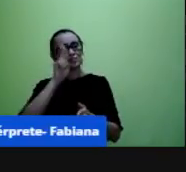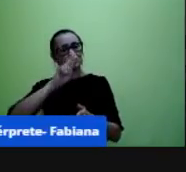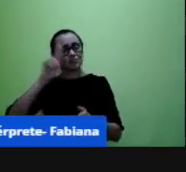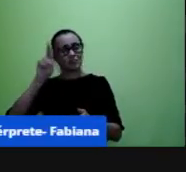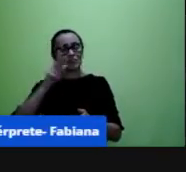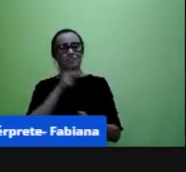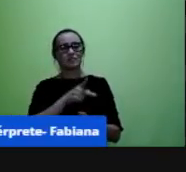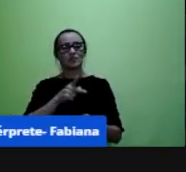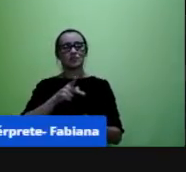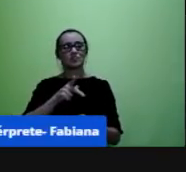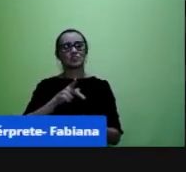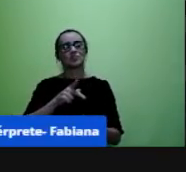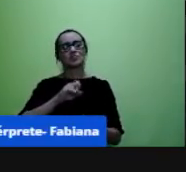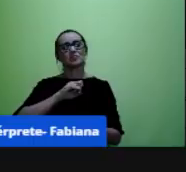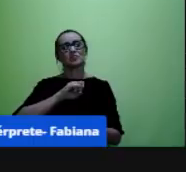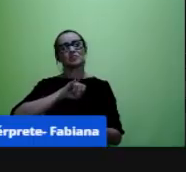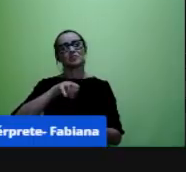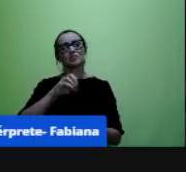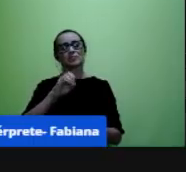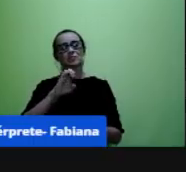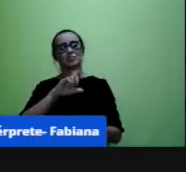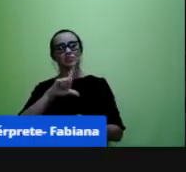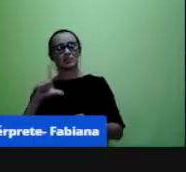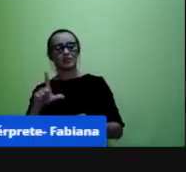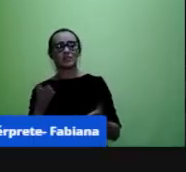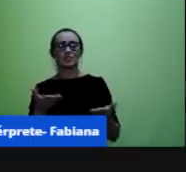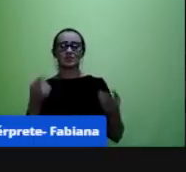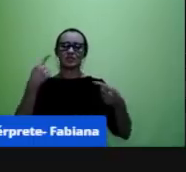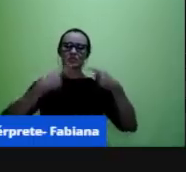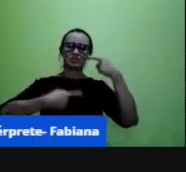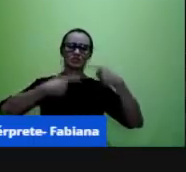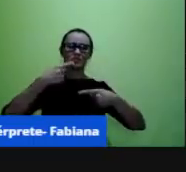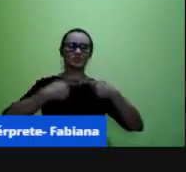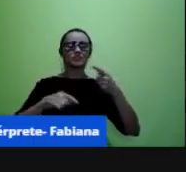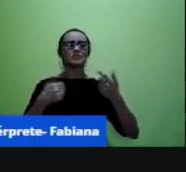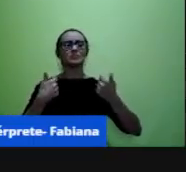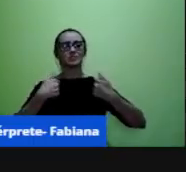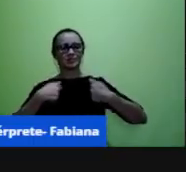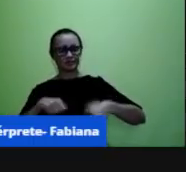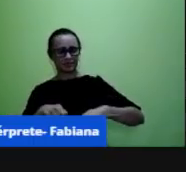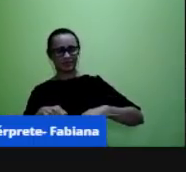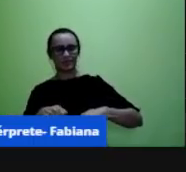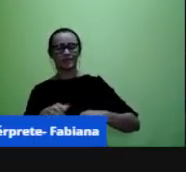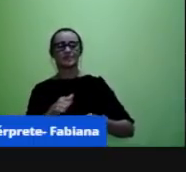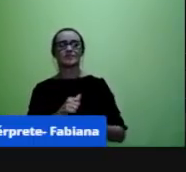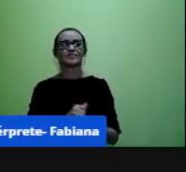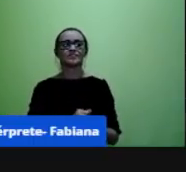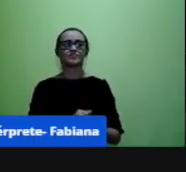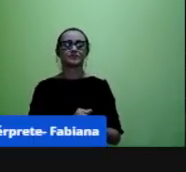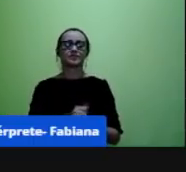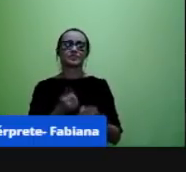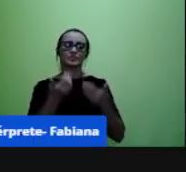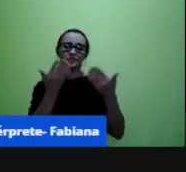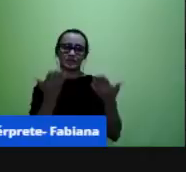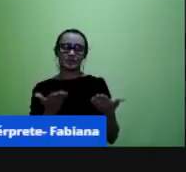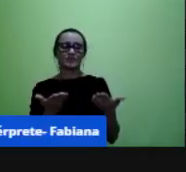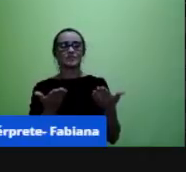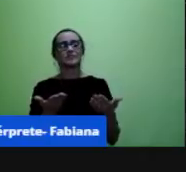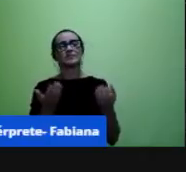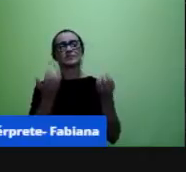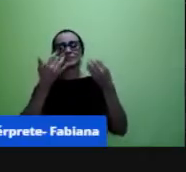aqui para falar sobre a questão dos desafios e possibilidades da educação física no ensino remoto. Tá? Então, um relato aí